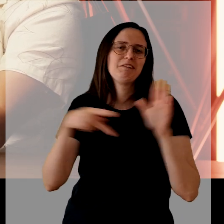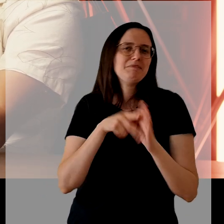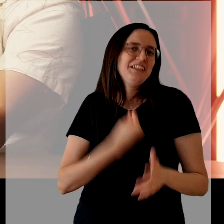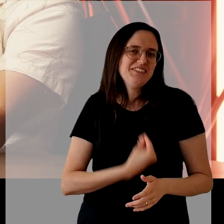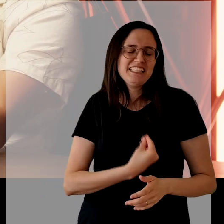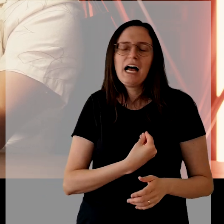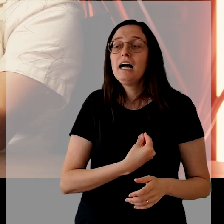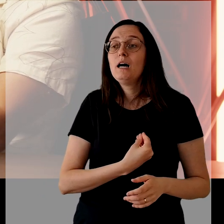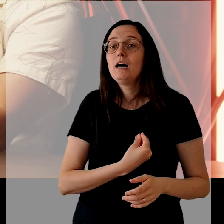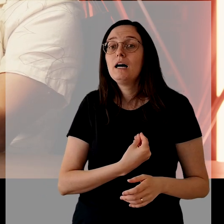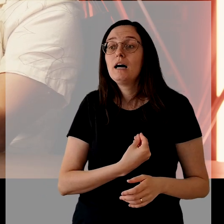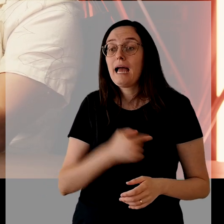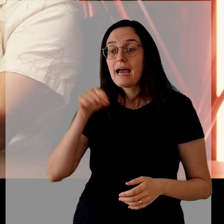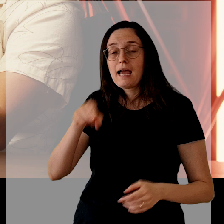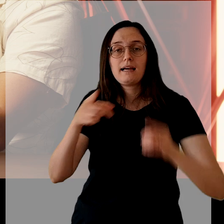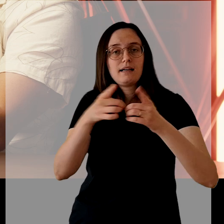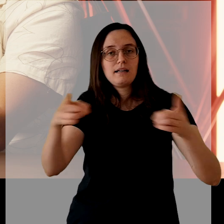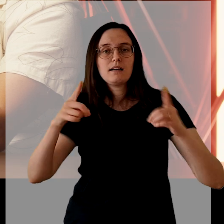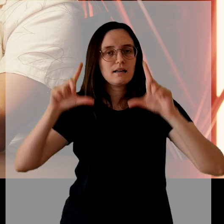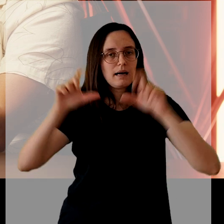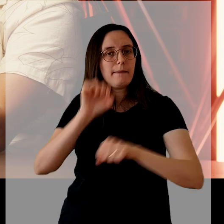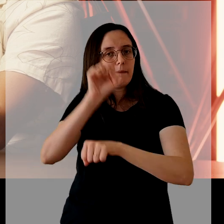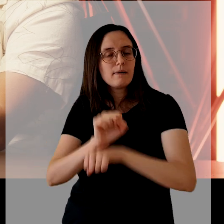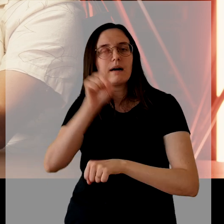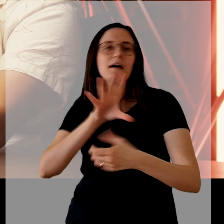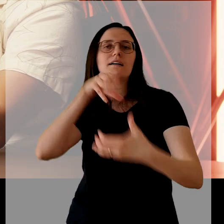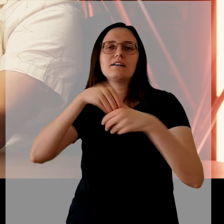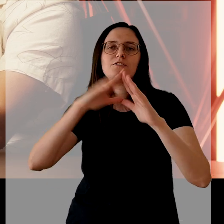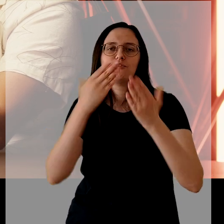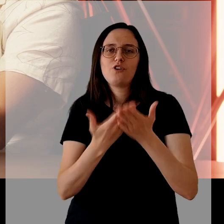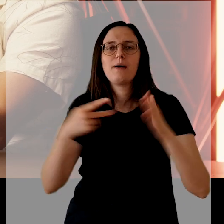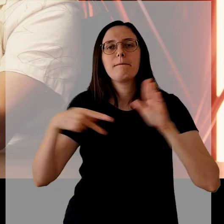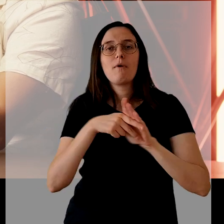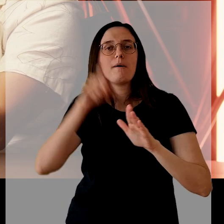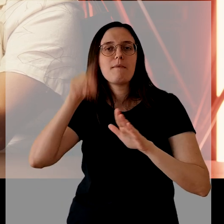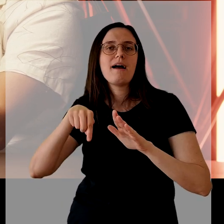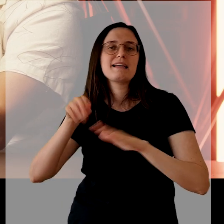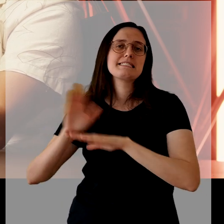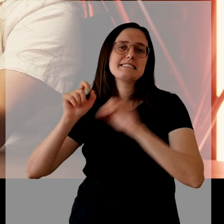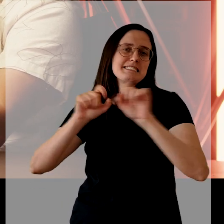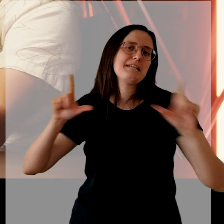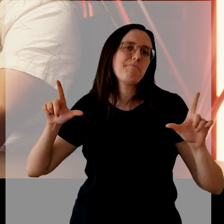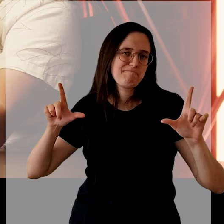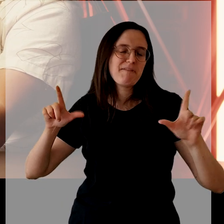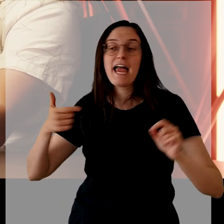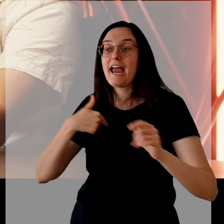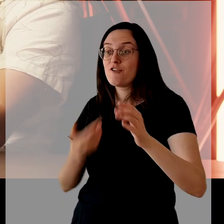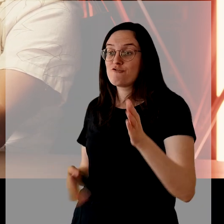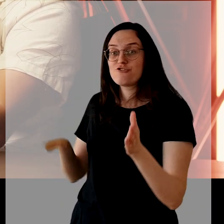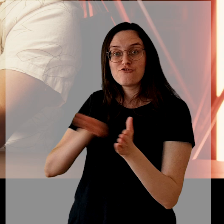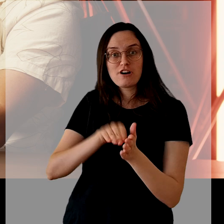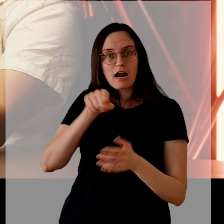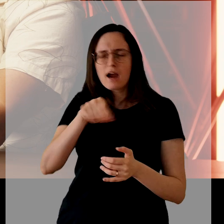vida, esse departamento de fotografia parada ficava dentro de uma escola de cinema. Legal. Chegando